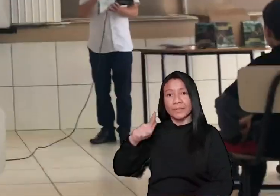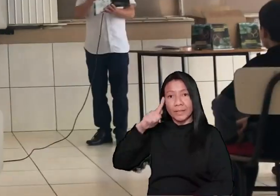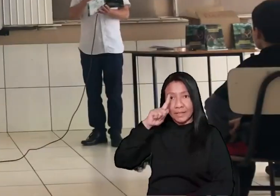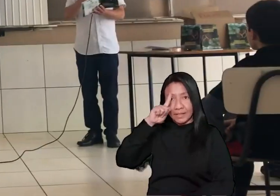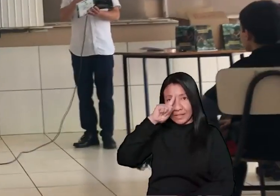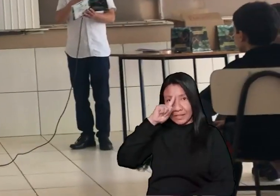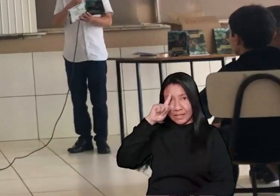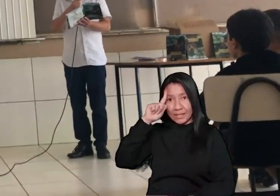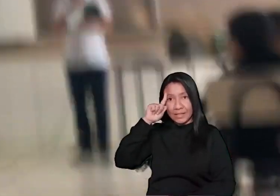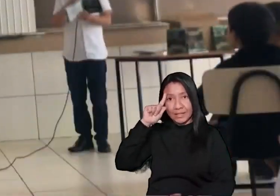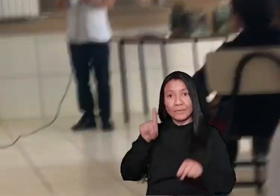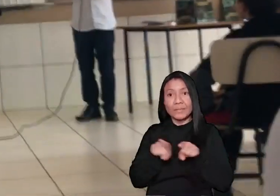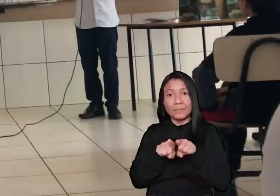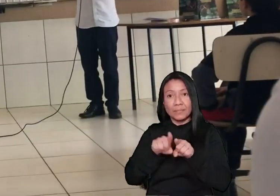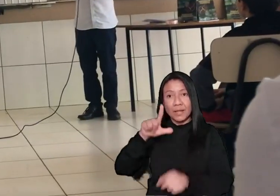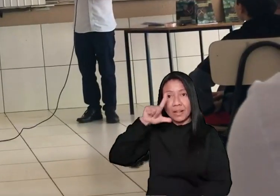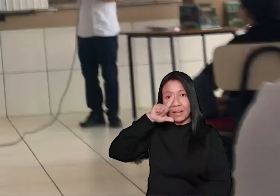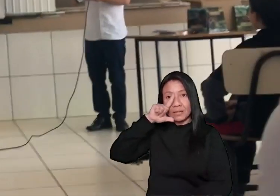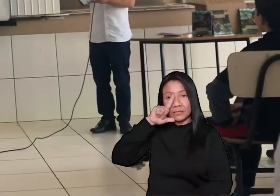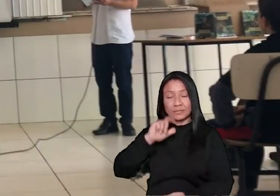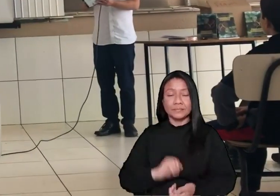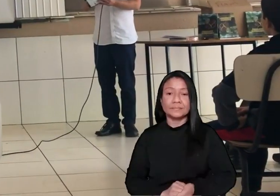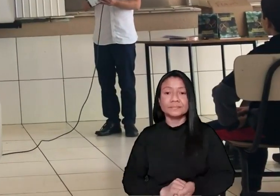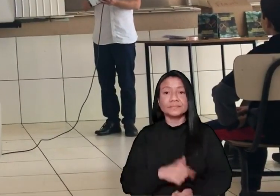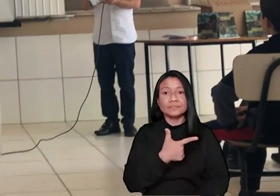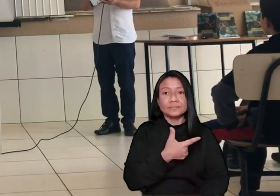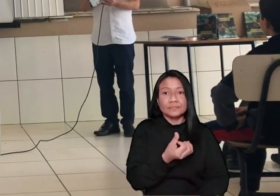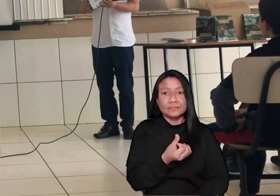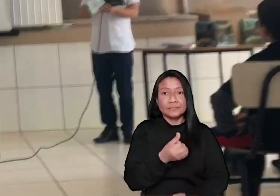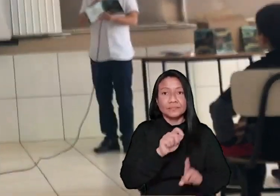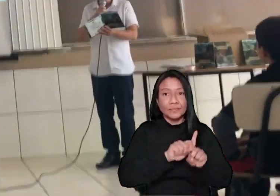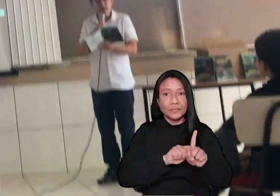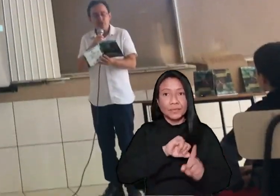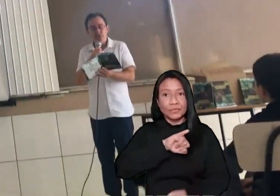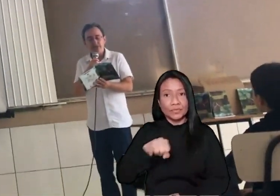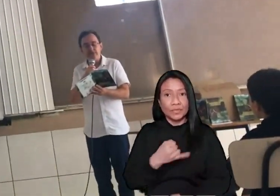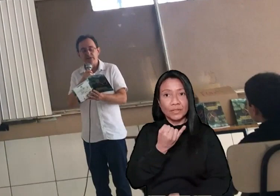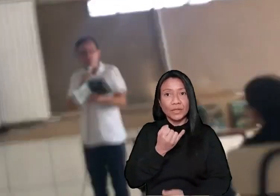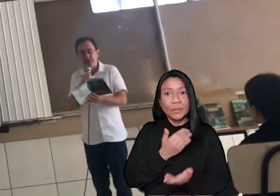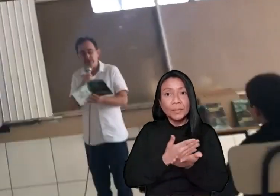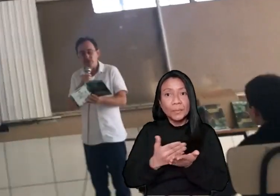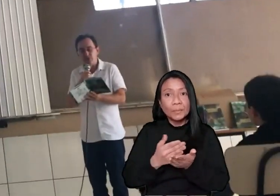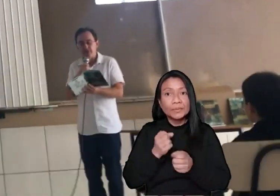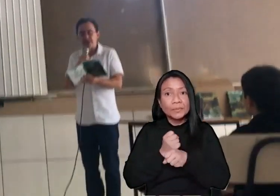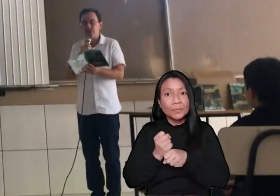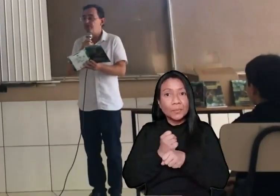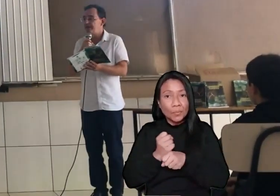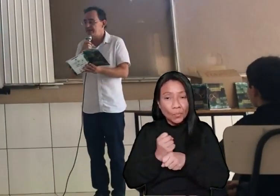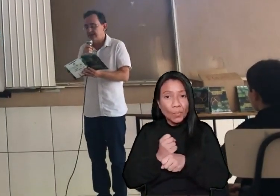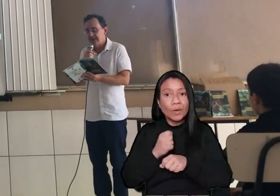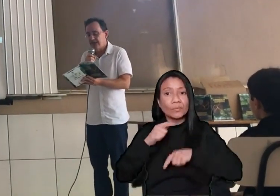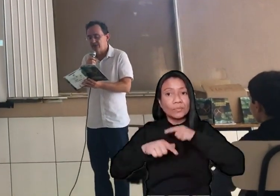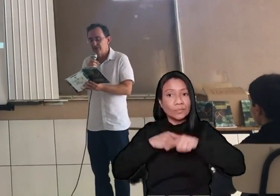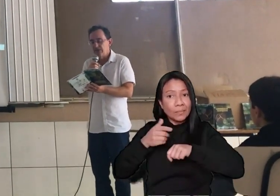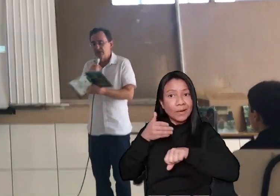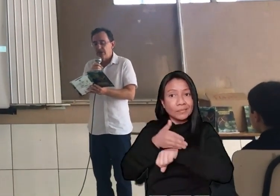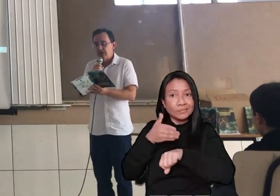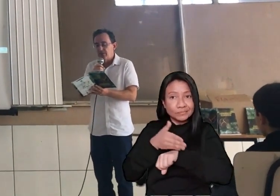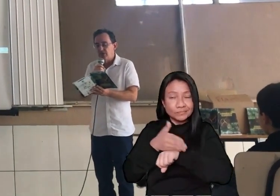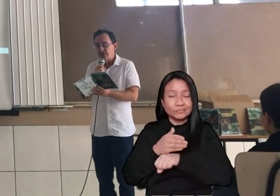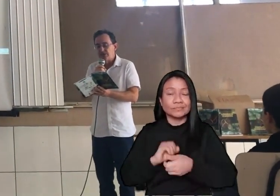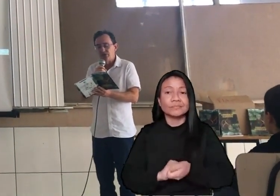1928, iniciou o ano de provação. Fez o curso de filosofia no convento